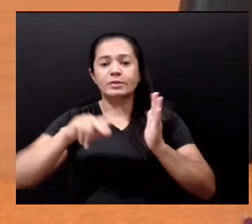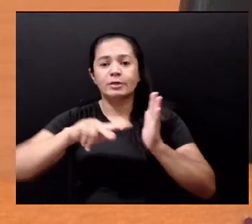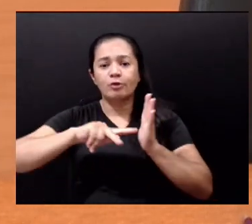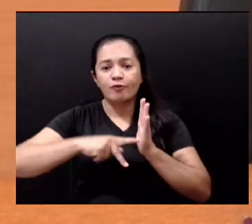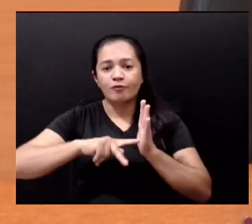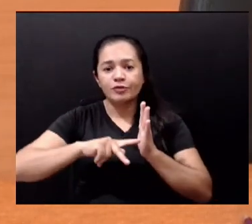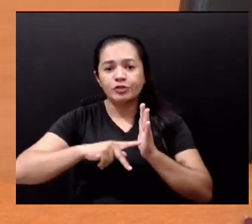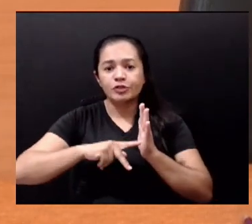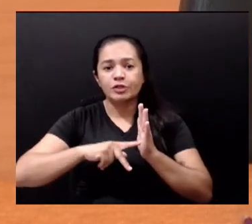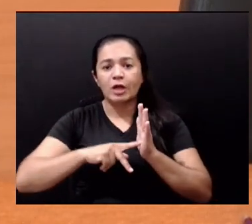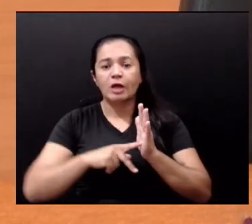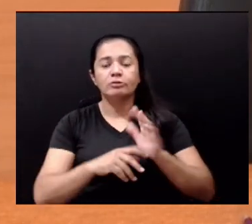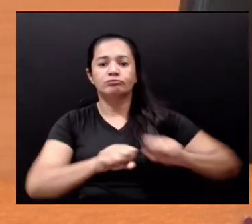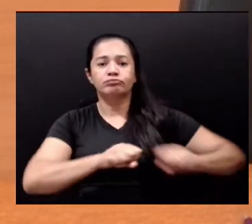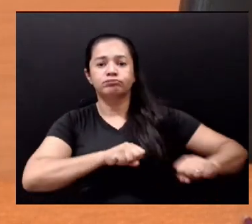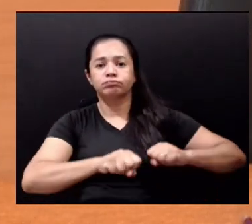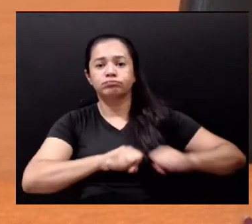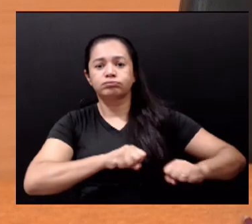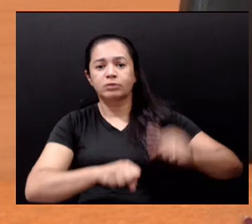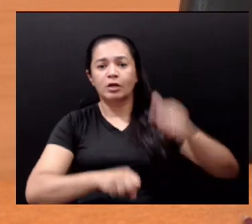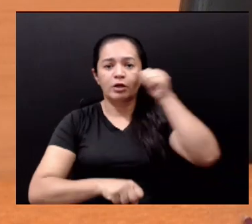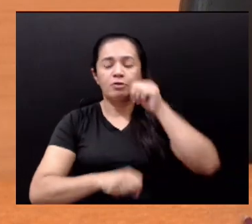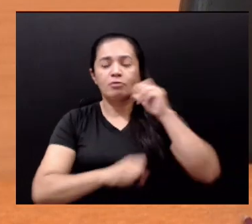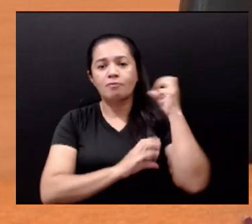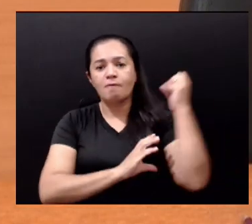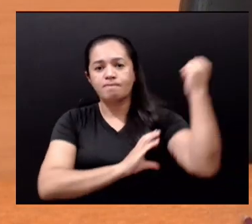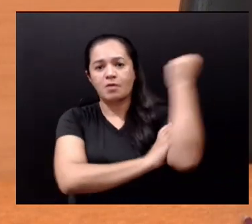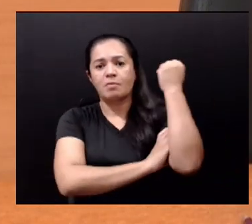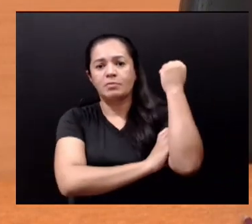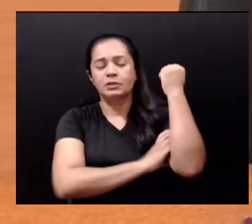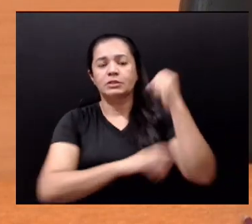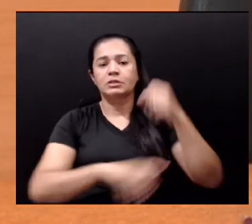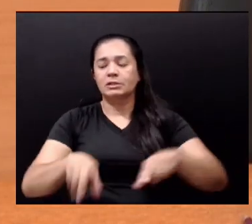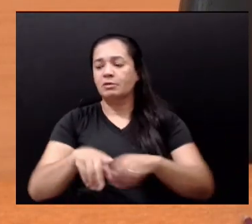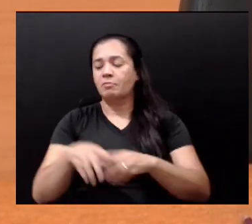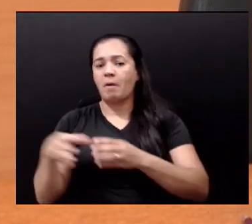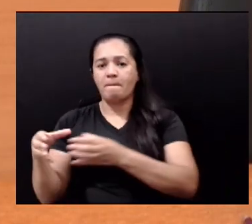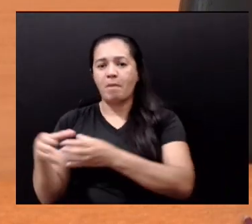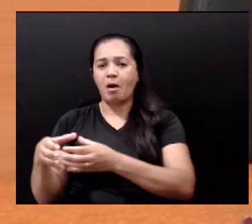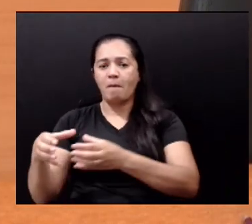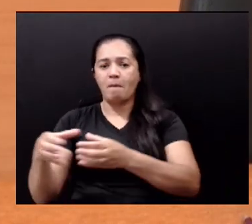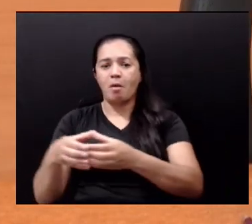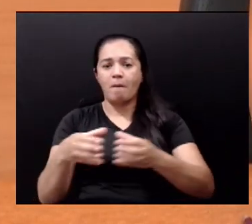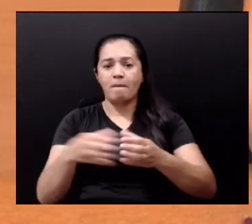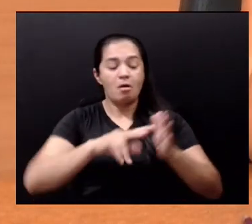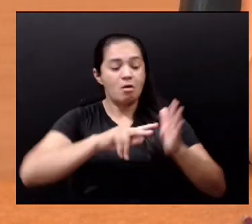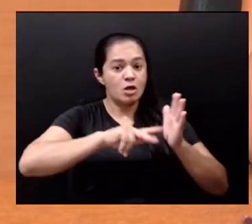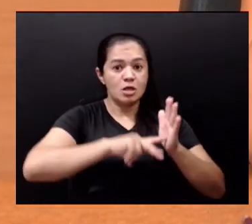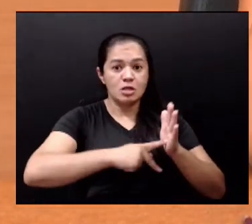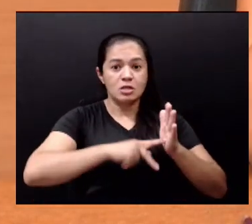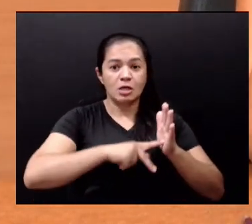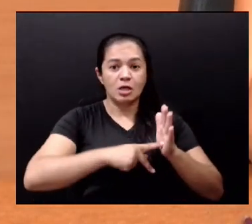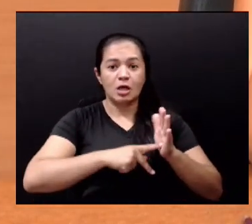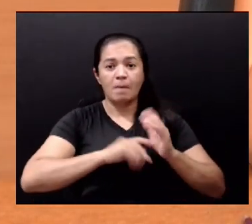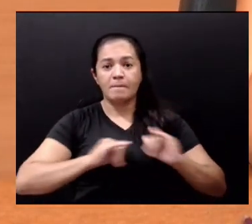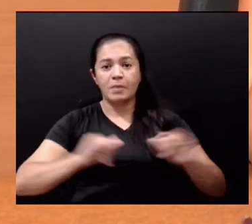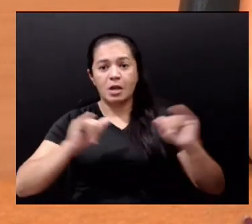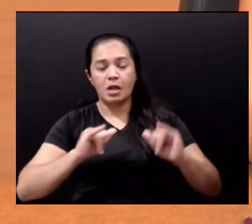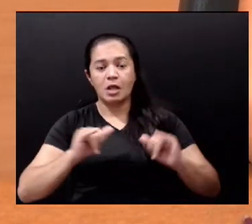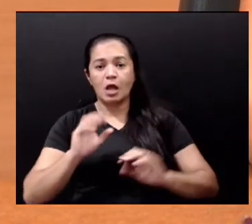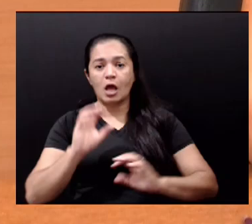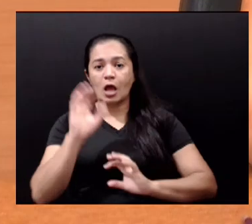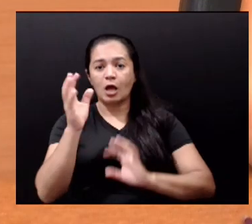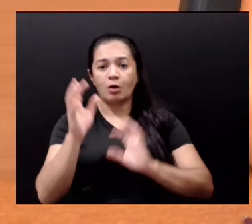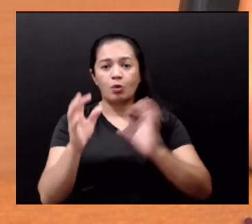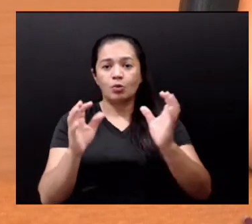e muitos sindicatos, categorias, movimentos têm relatado a ocorrência de